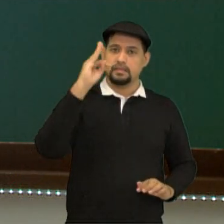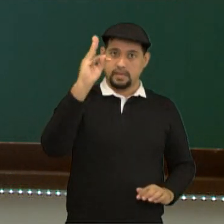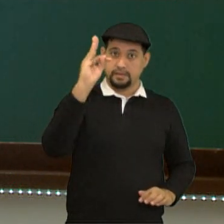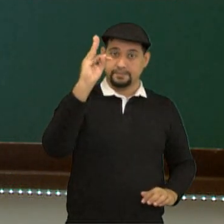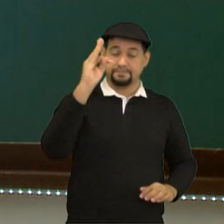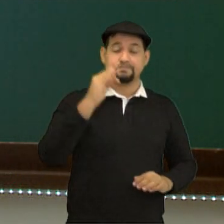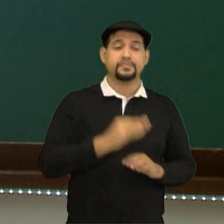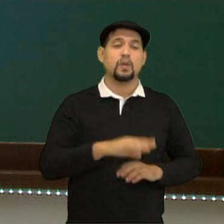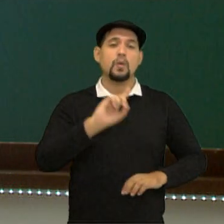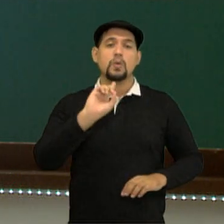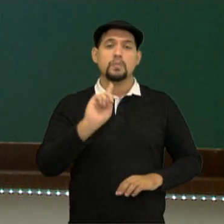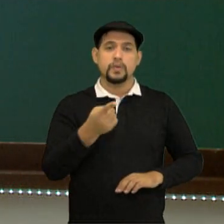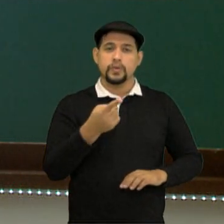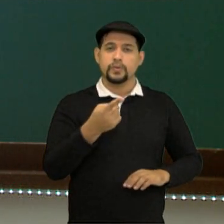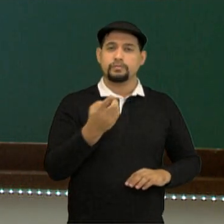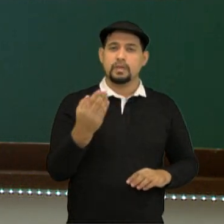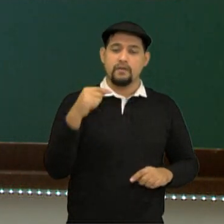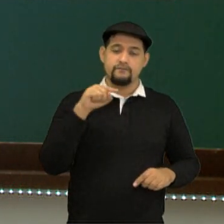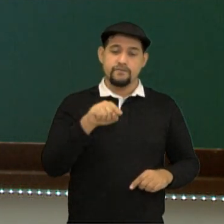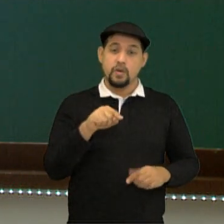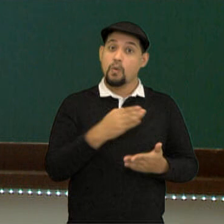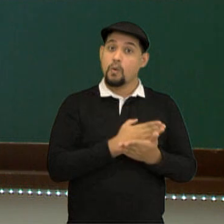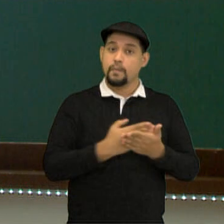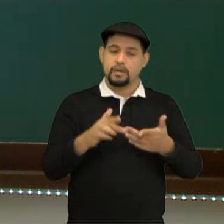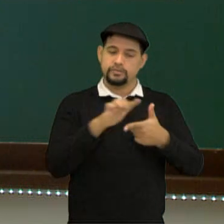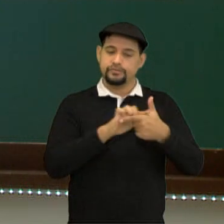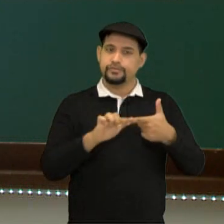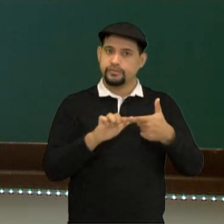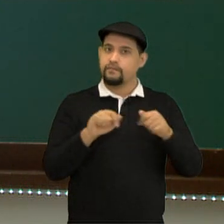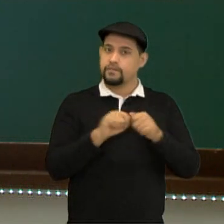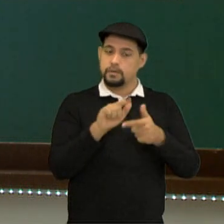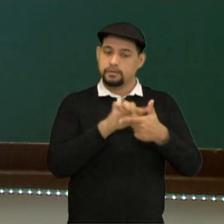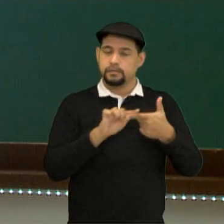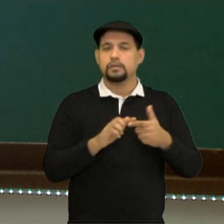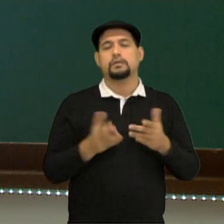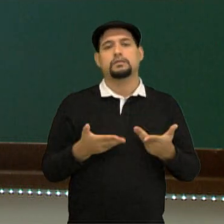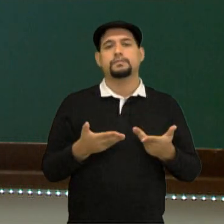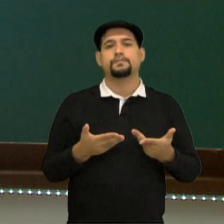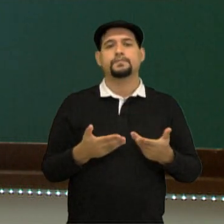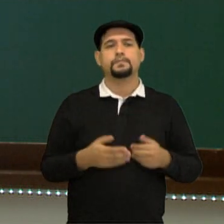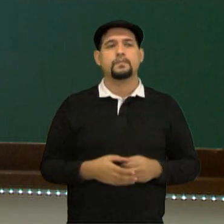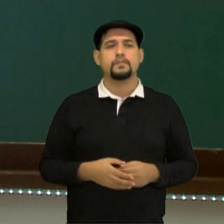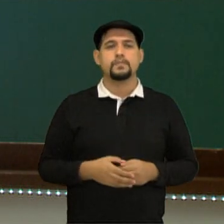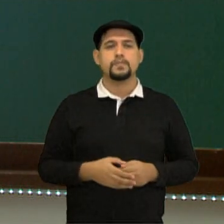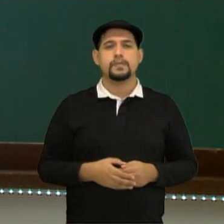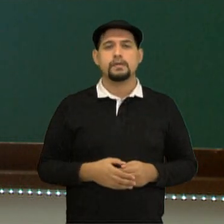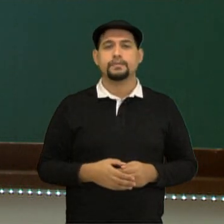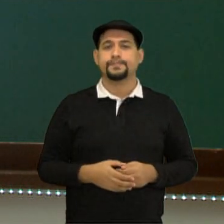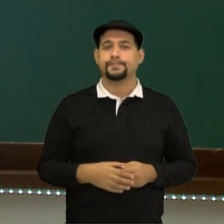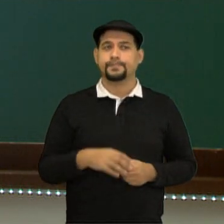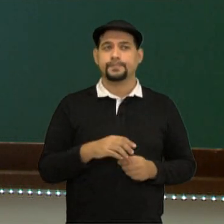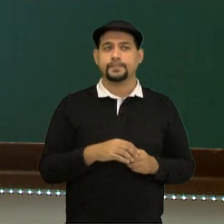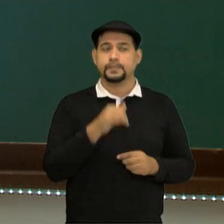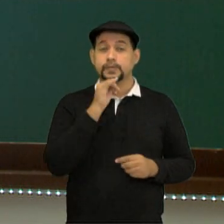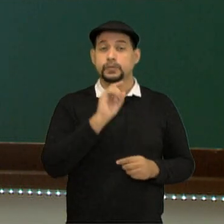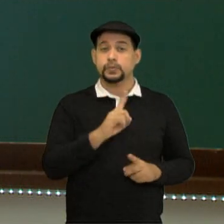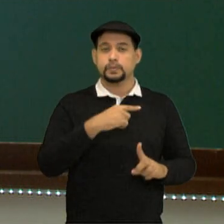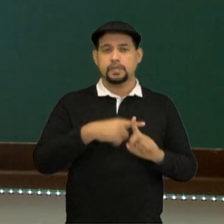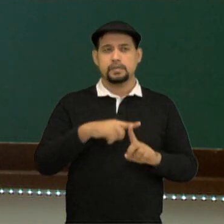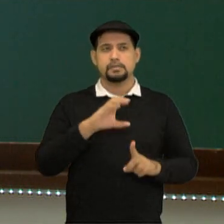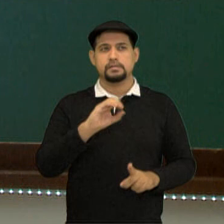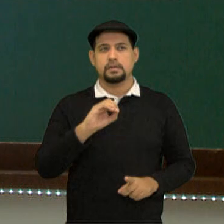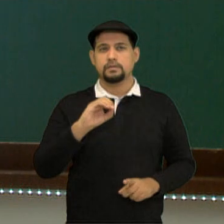está multiplicando, eu passo dividindo. Tranquilo? Agora eu faço essa divisão, vou ficar com 1 mais